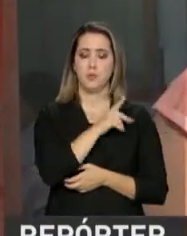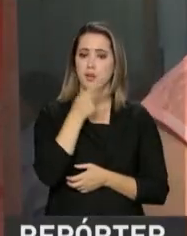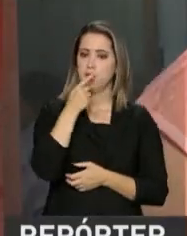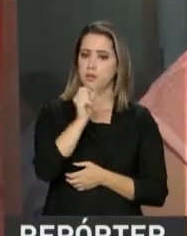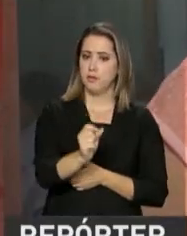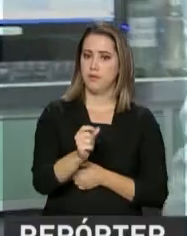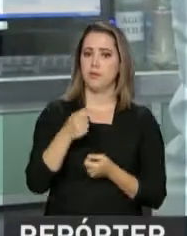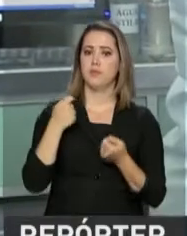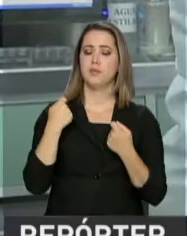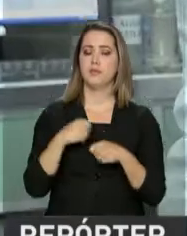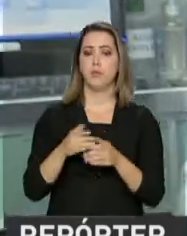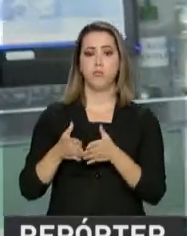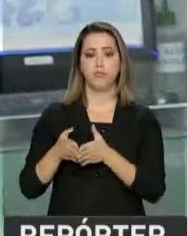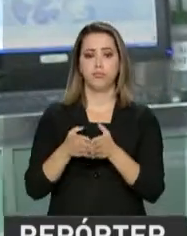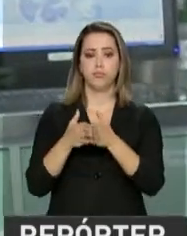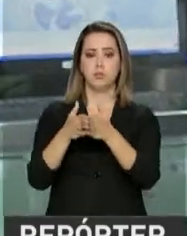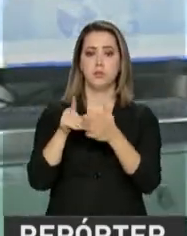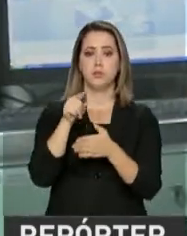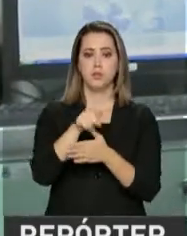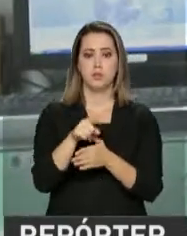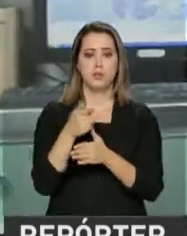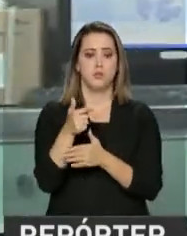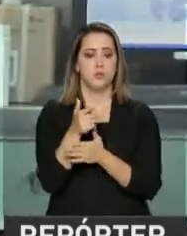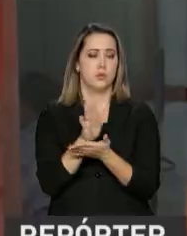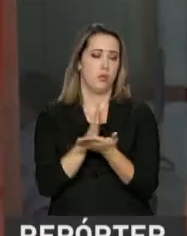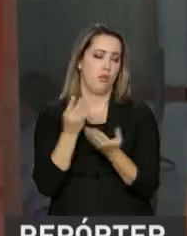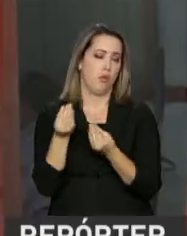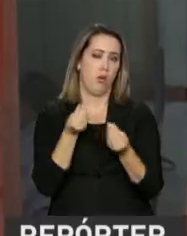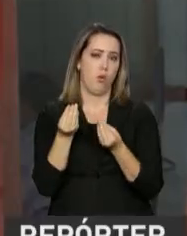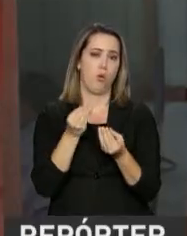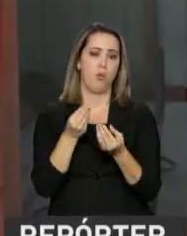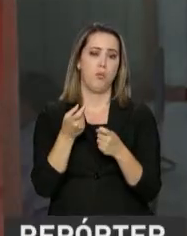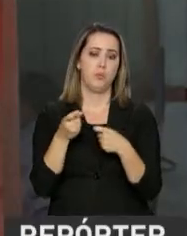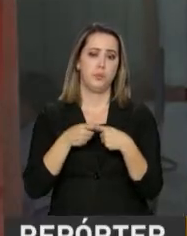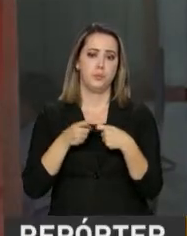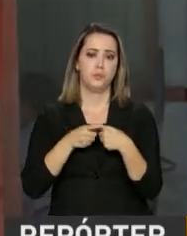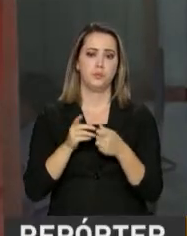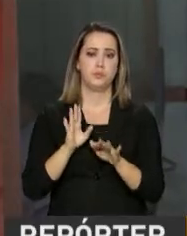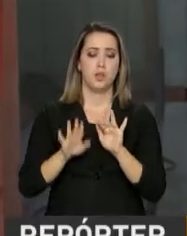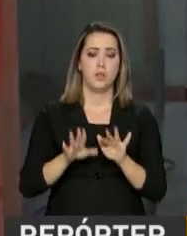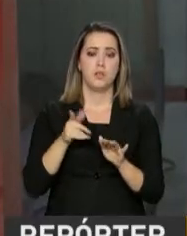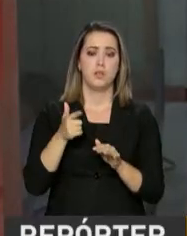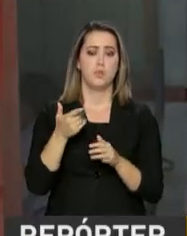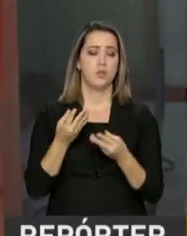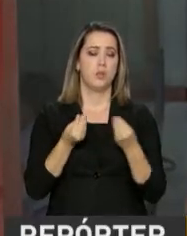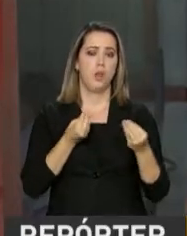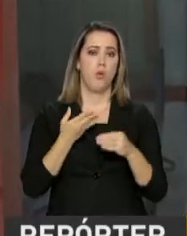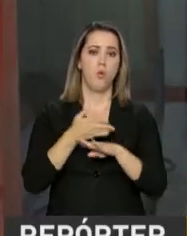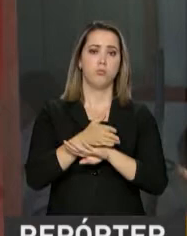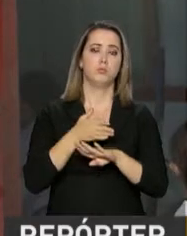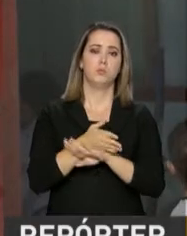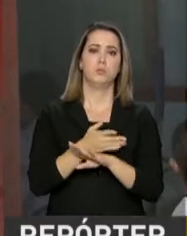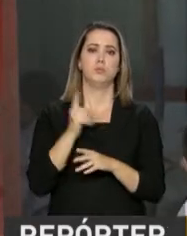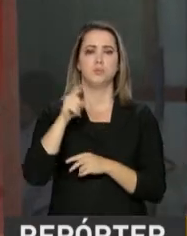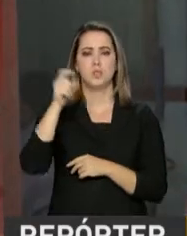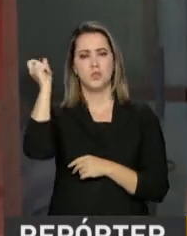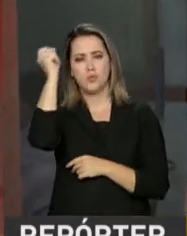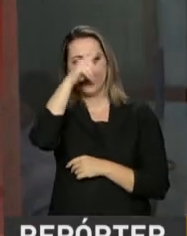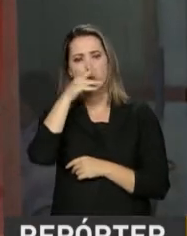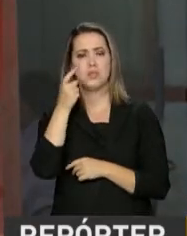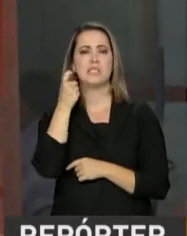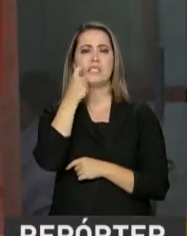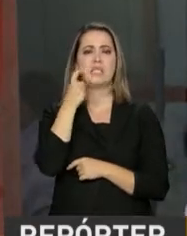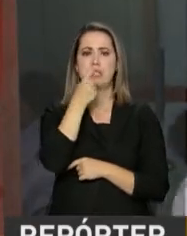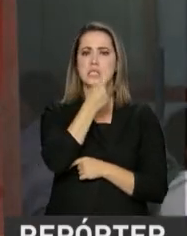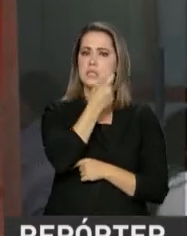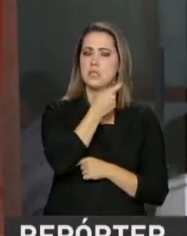fosse o atendimento do navio, eles ficariam sem ir ao médico. A gente muitas vezes não tem acesso, né? A dificuldade de ter acesso ao dentista